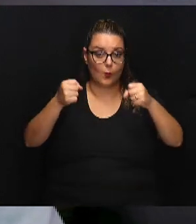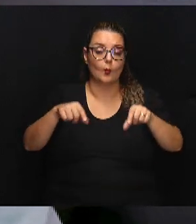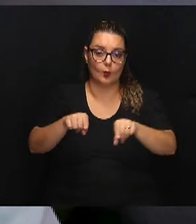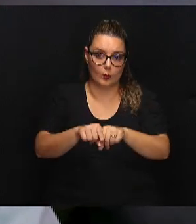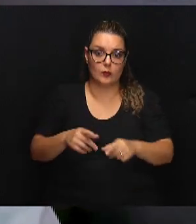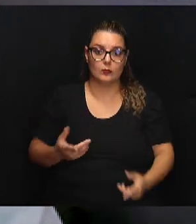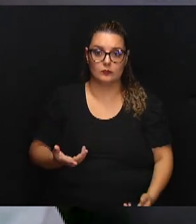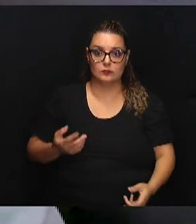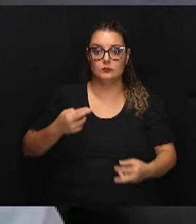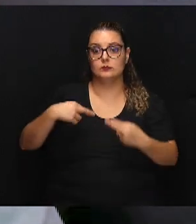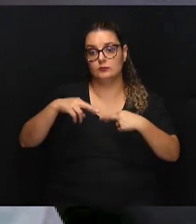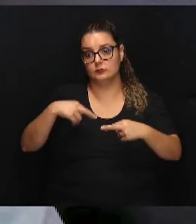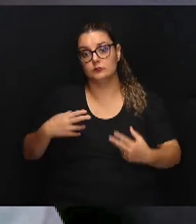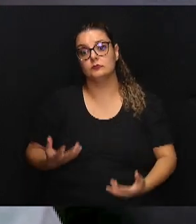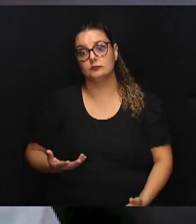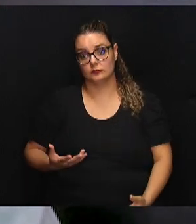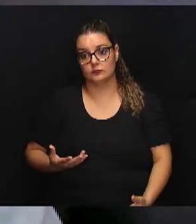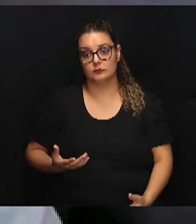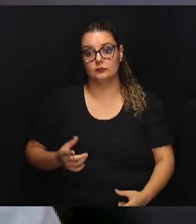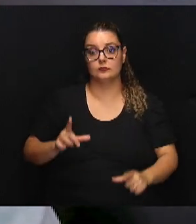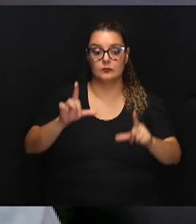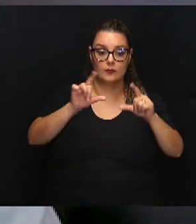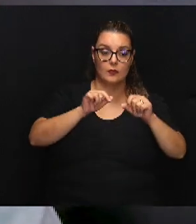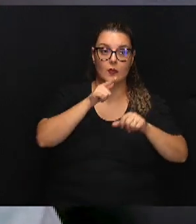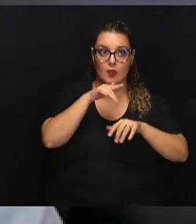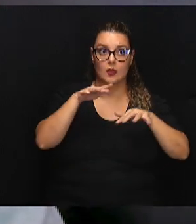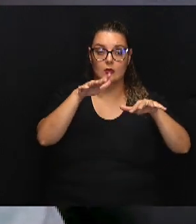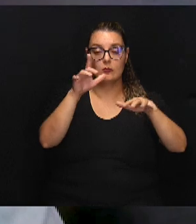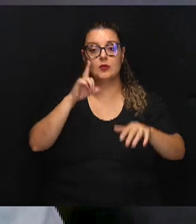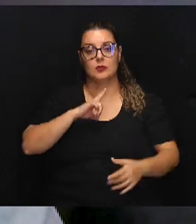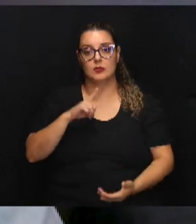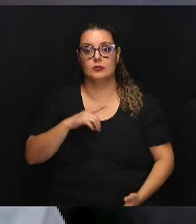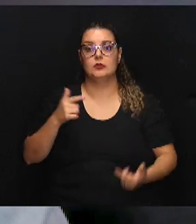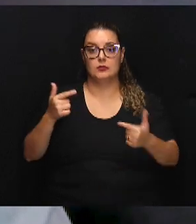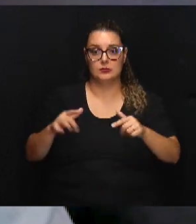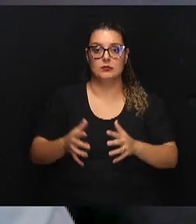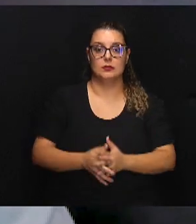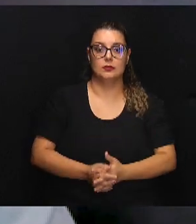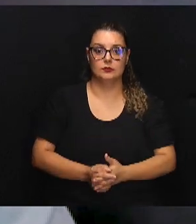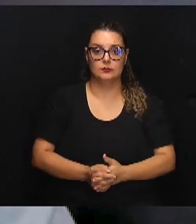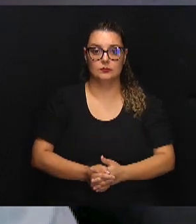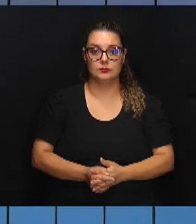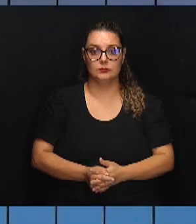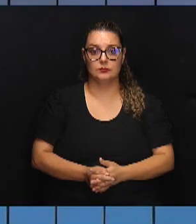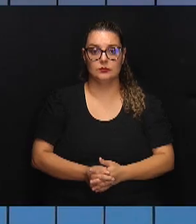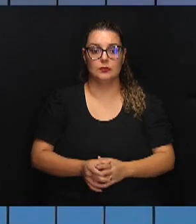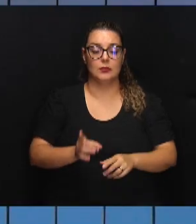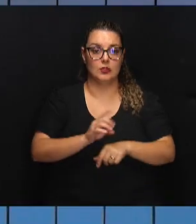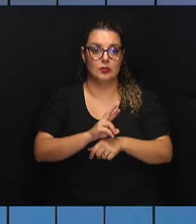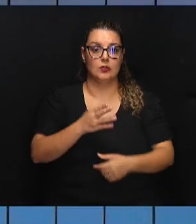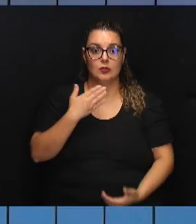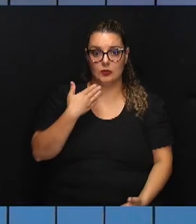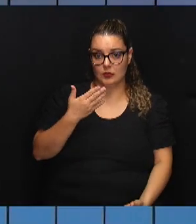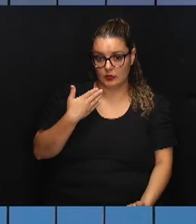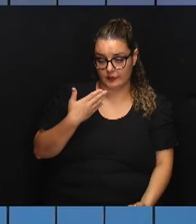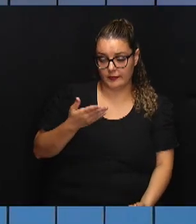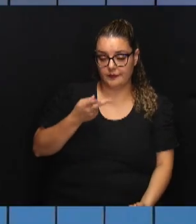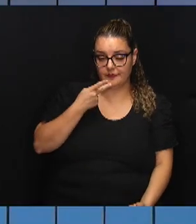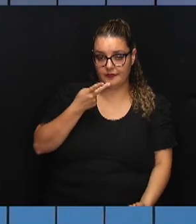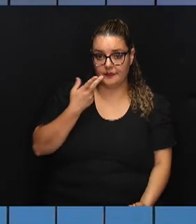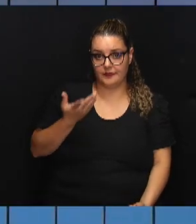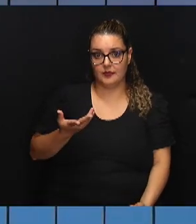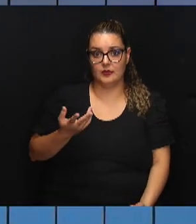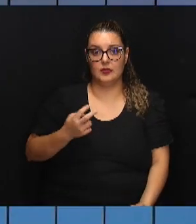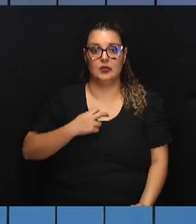mais a ver com a baixa umidade que vai ter nesse ambiente. Doutor, já que eu comentei aqui um pouquinho sobre